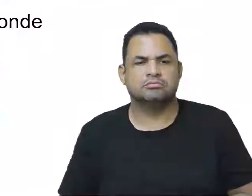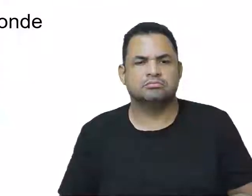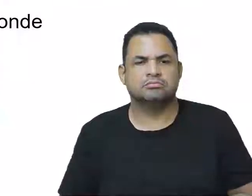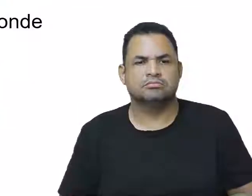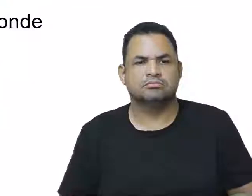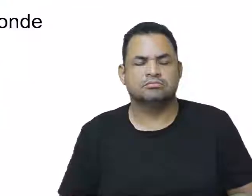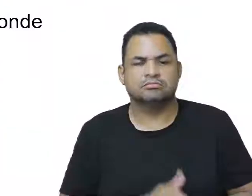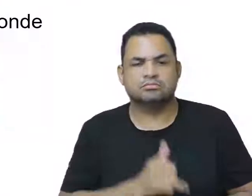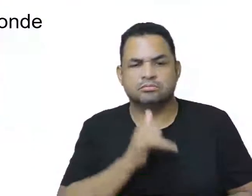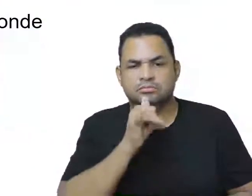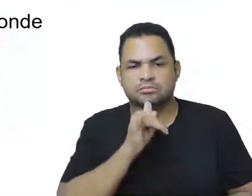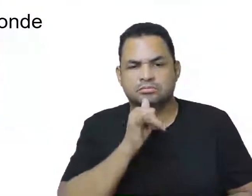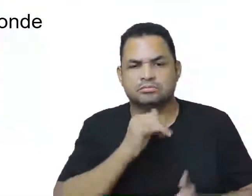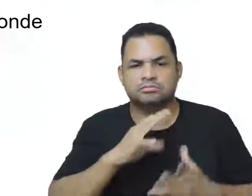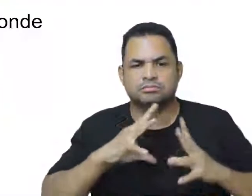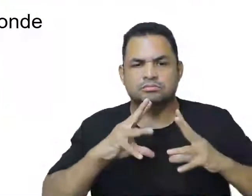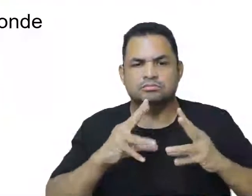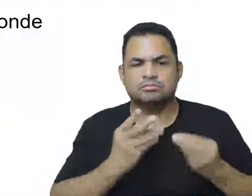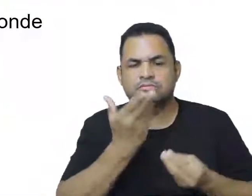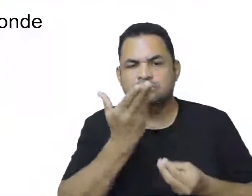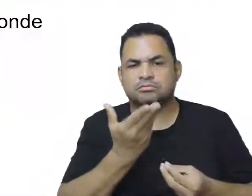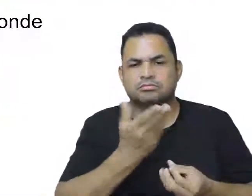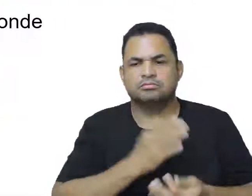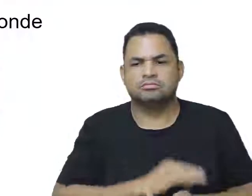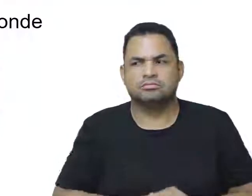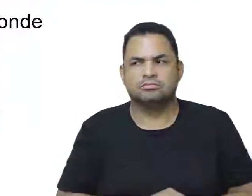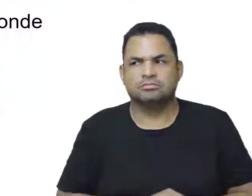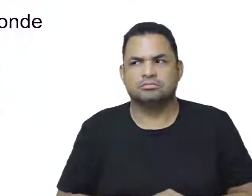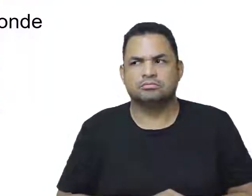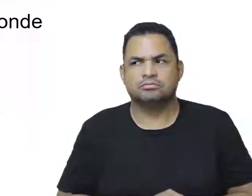um exemplo o quê? Porque todas essas